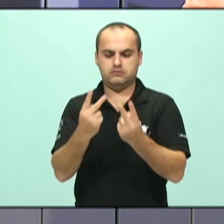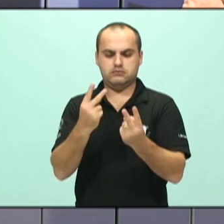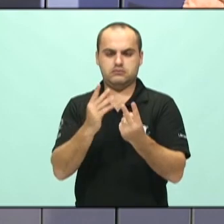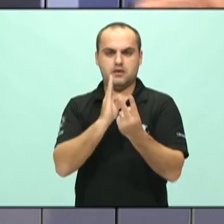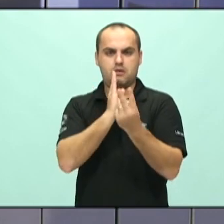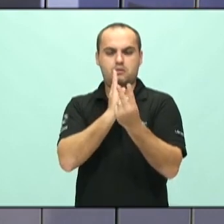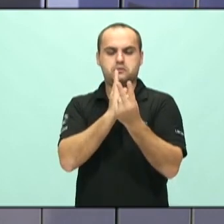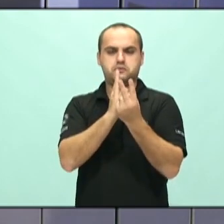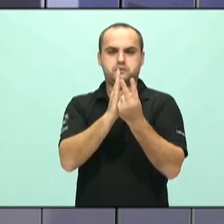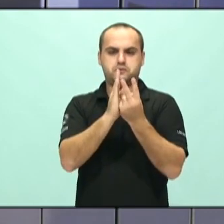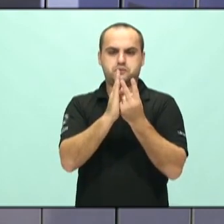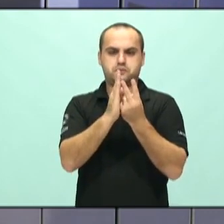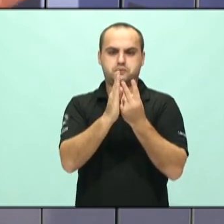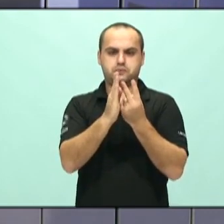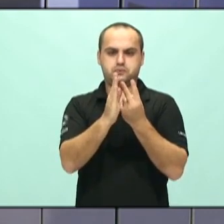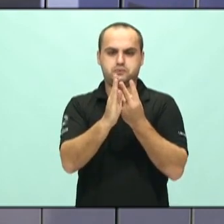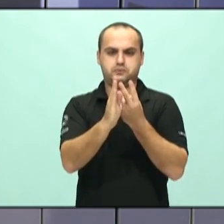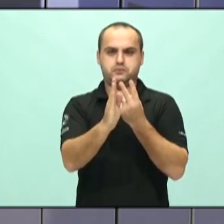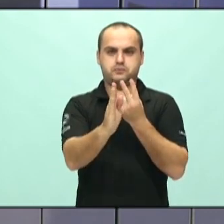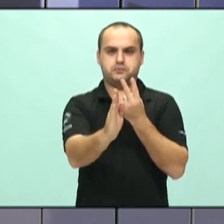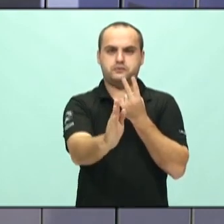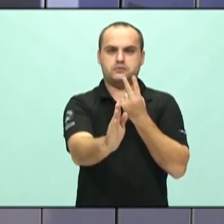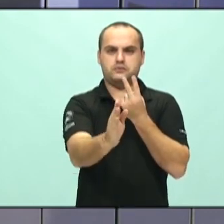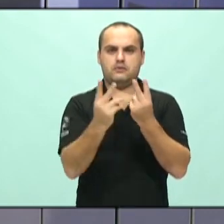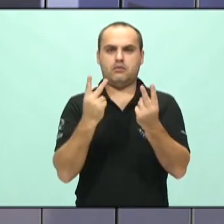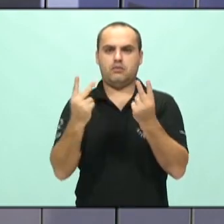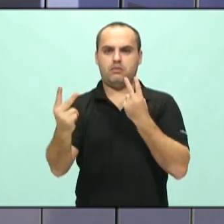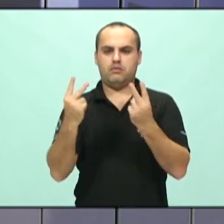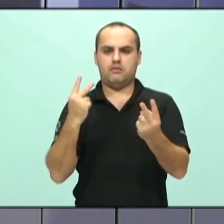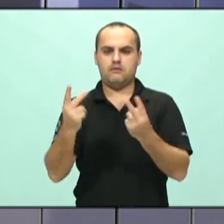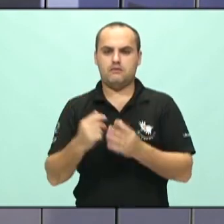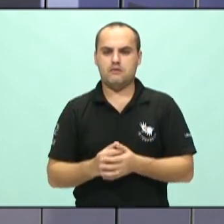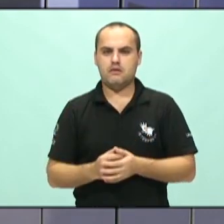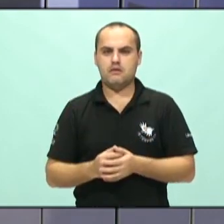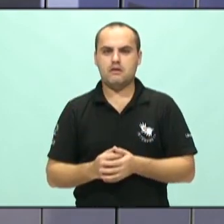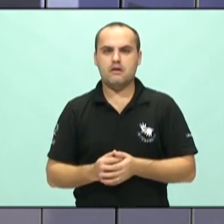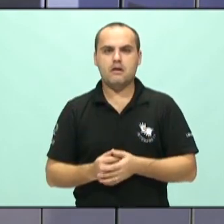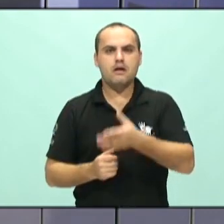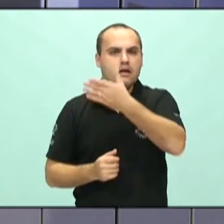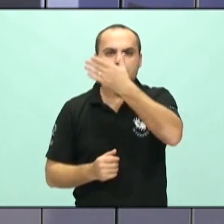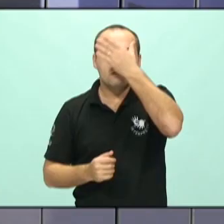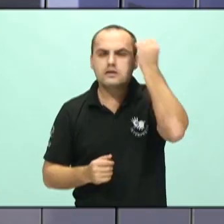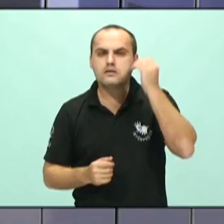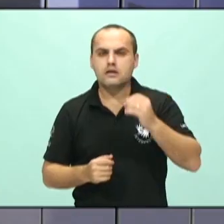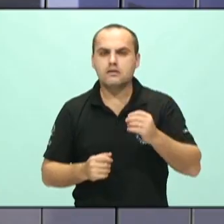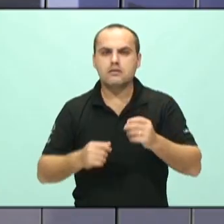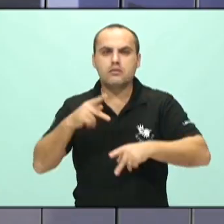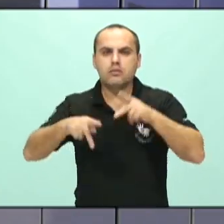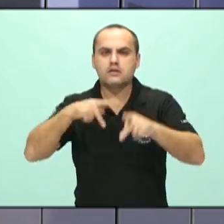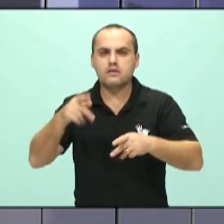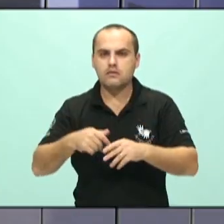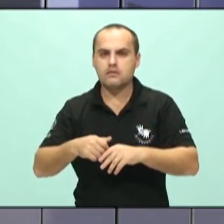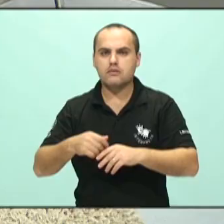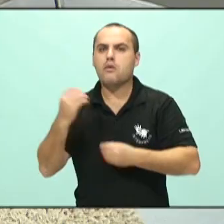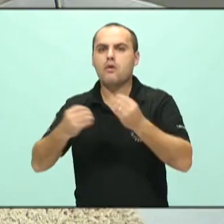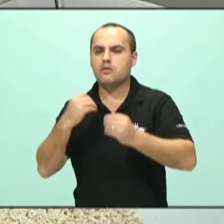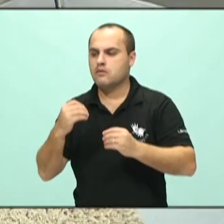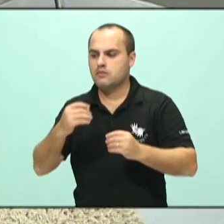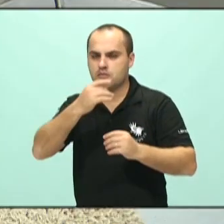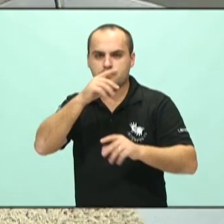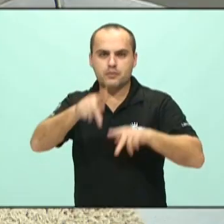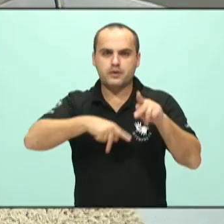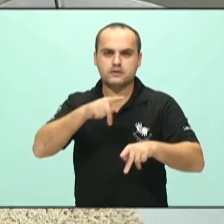meio, que eu chamei de Muro de Berlim, porque literalmente separou as pessoas. E não fizeram, esqueceram do povo. Como é que o povo vai passar para o outro